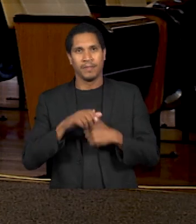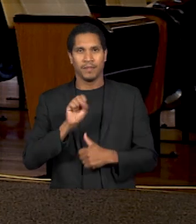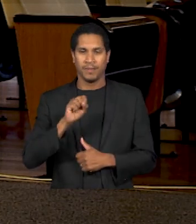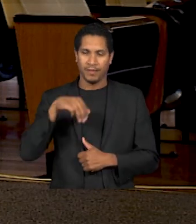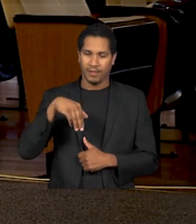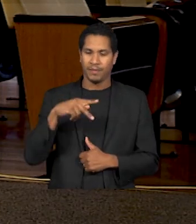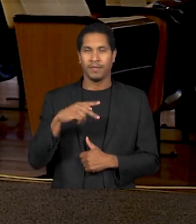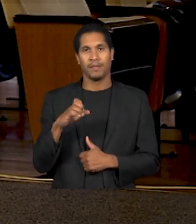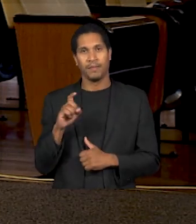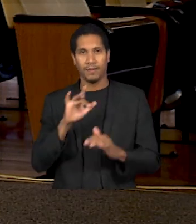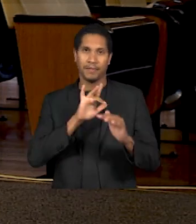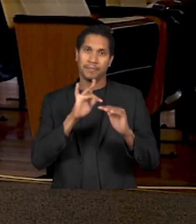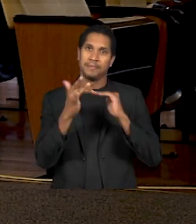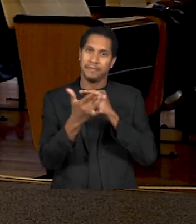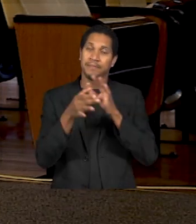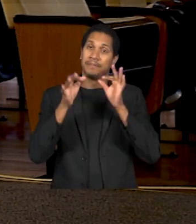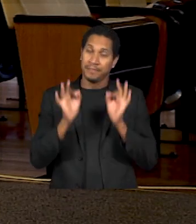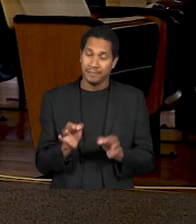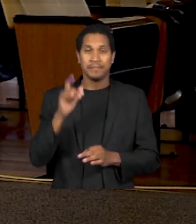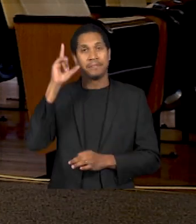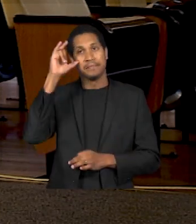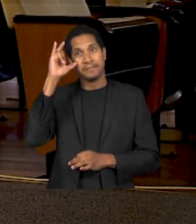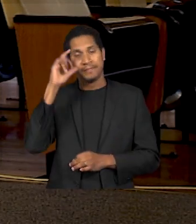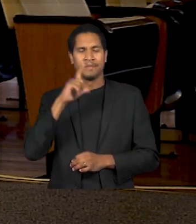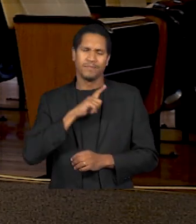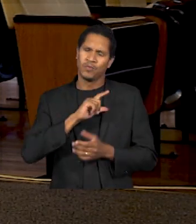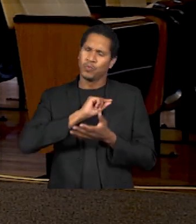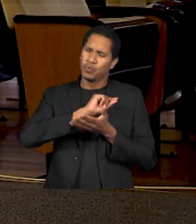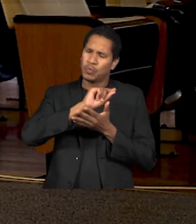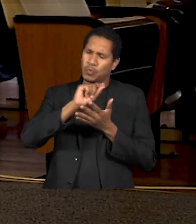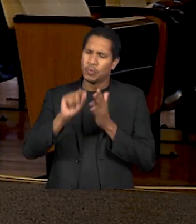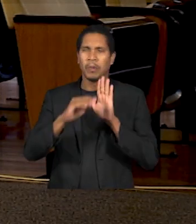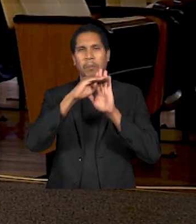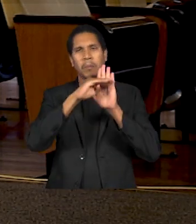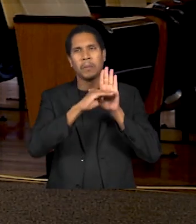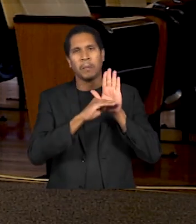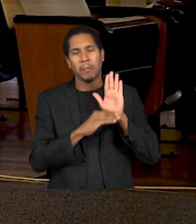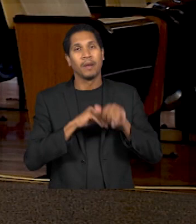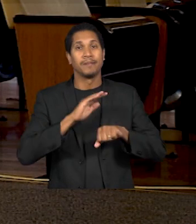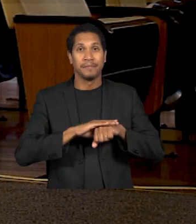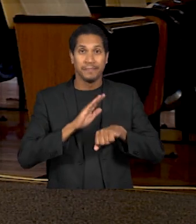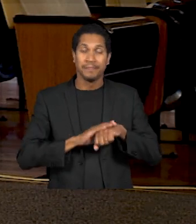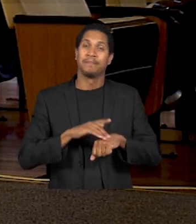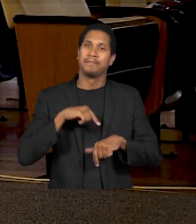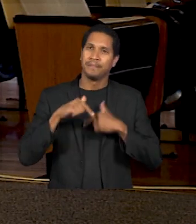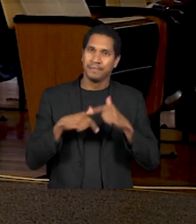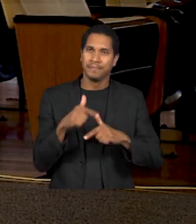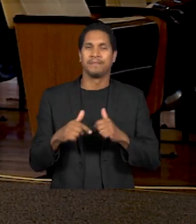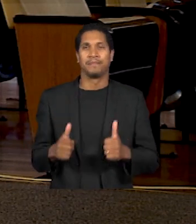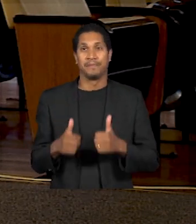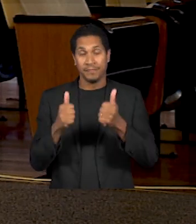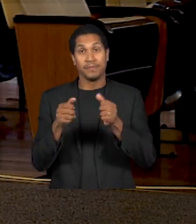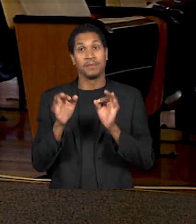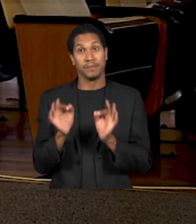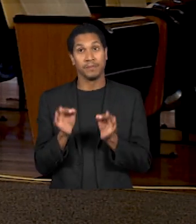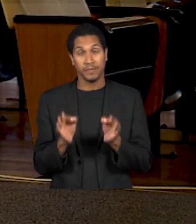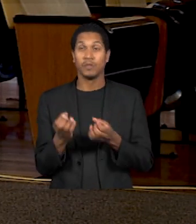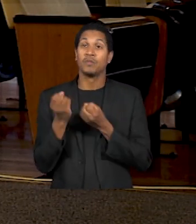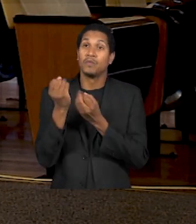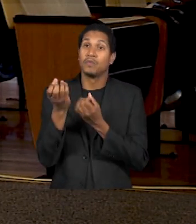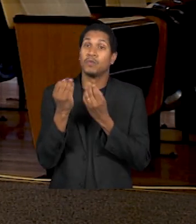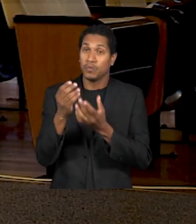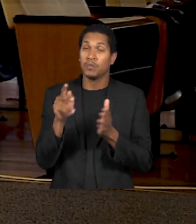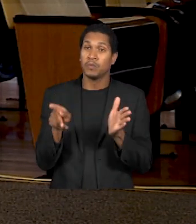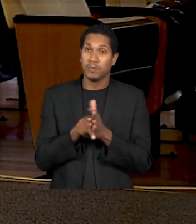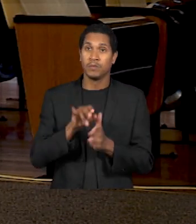SMPed nas redes sociais, no Instagram, lá tem toda a nossa programação, tudo que a gente está fazendo, inclusive informações do